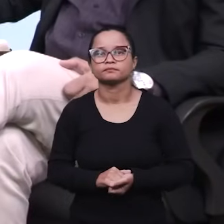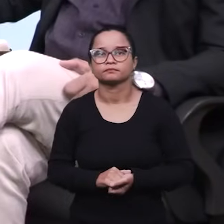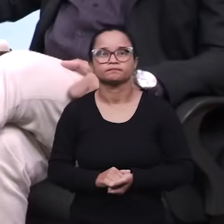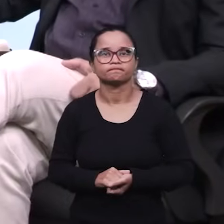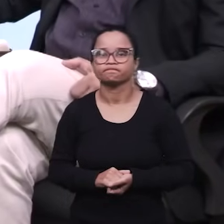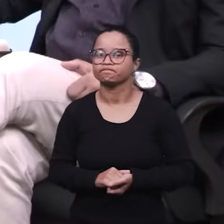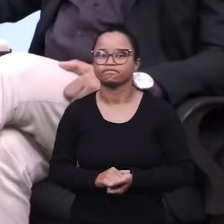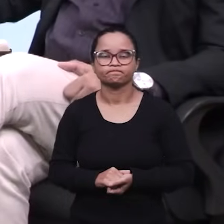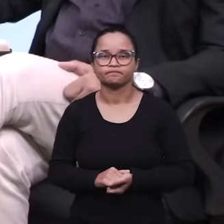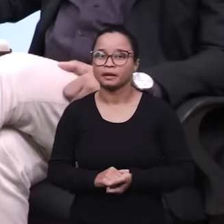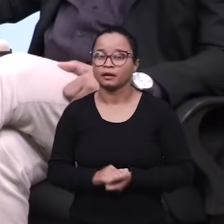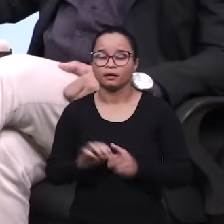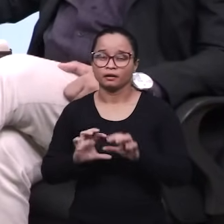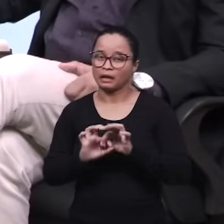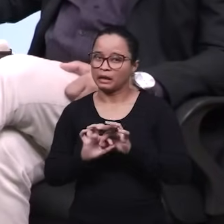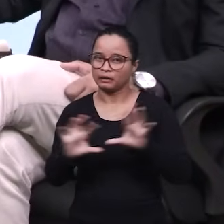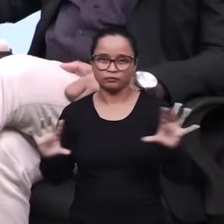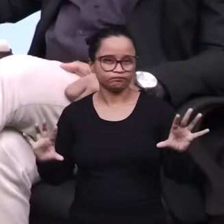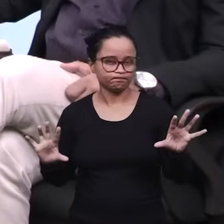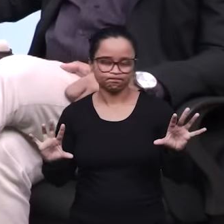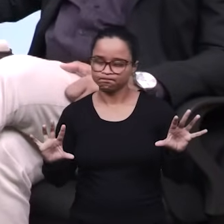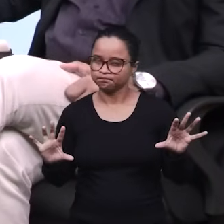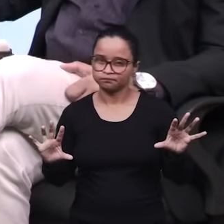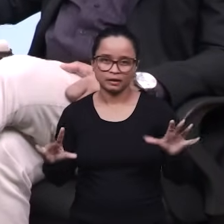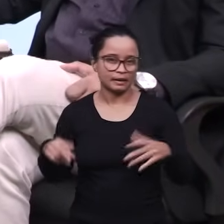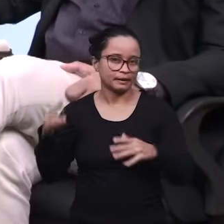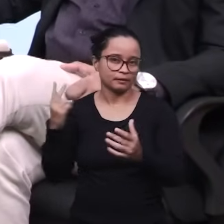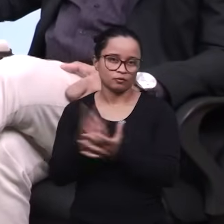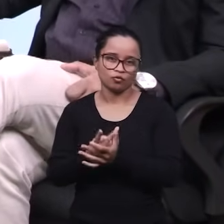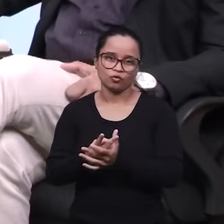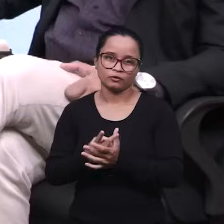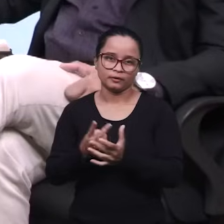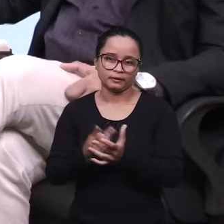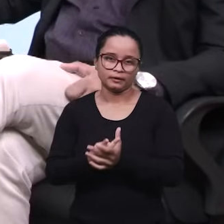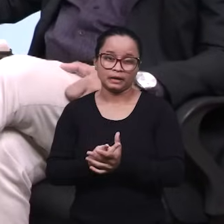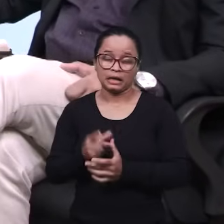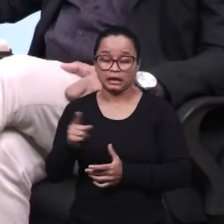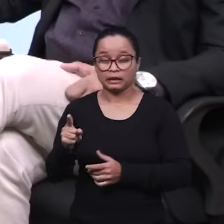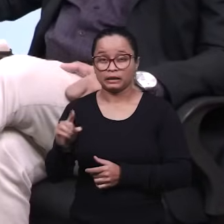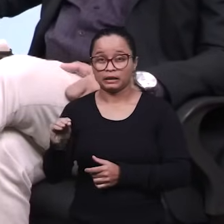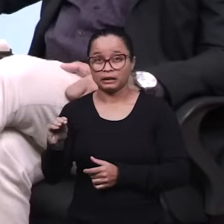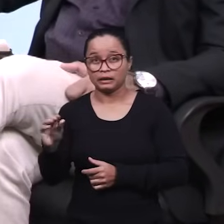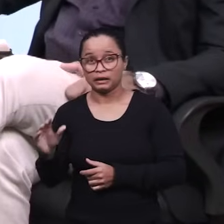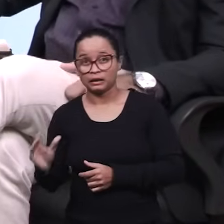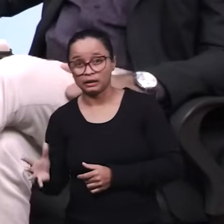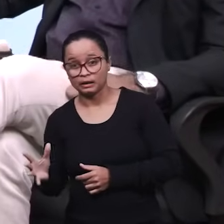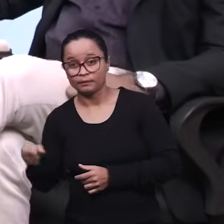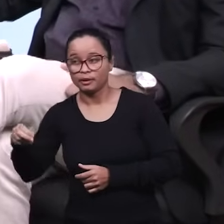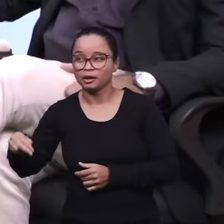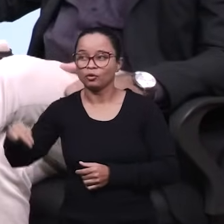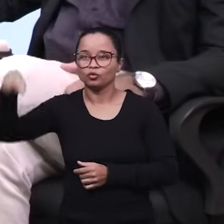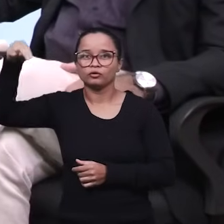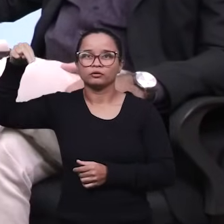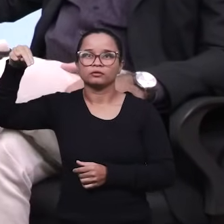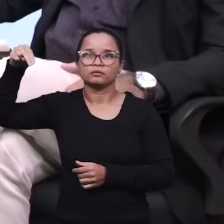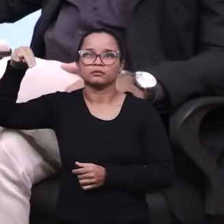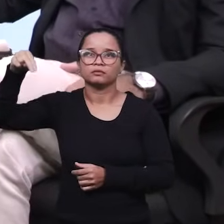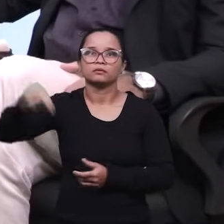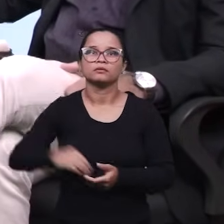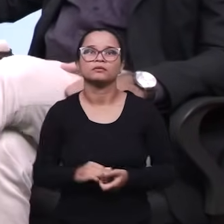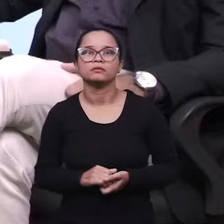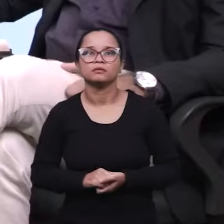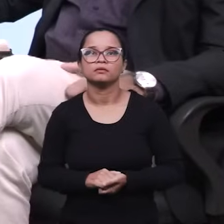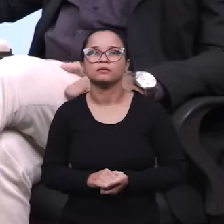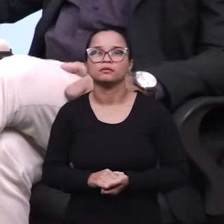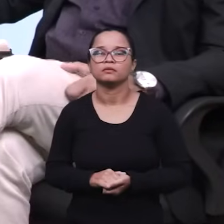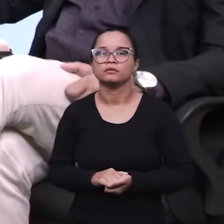não permitiu que eles continuassem. A intenção era mais para o norte. Era Bitínia. Que